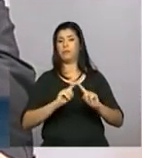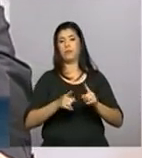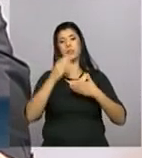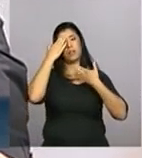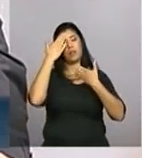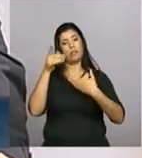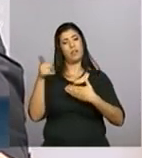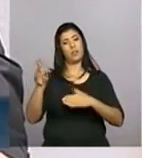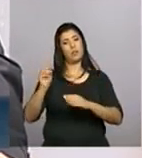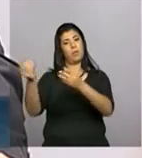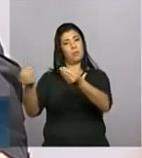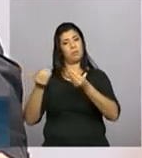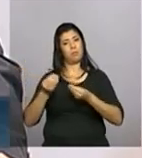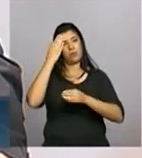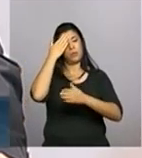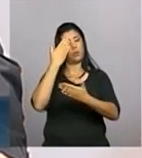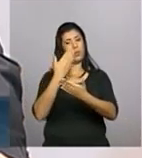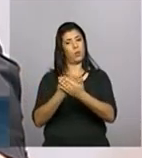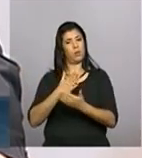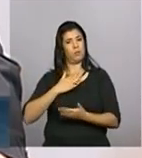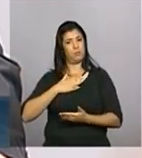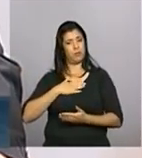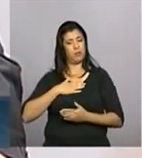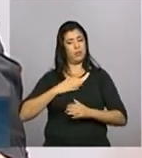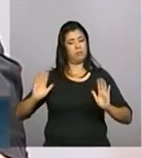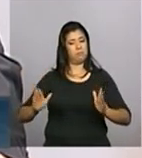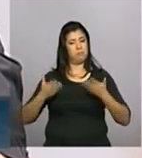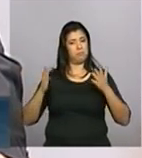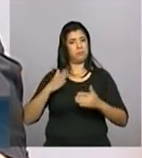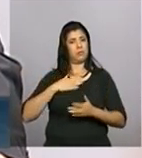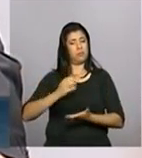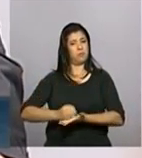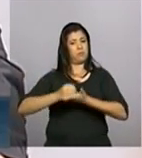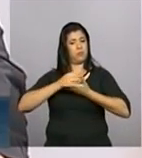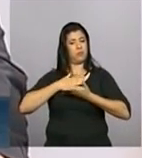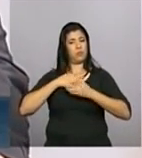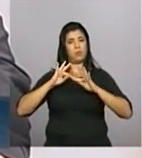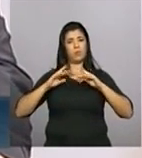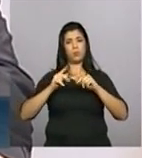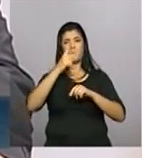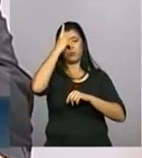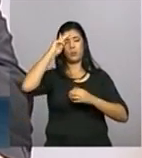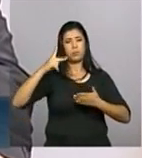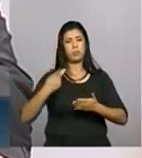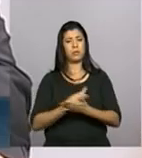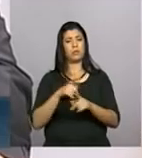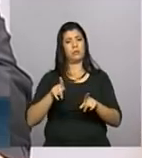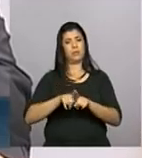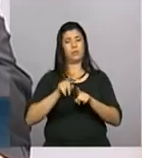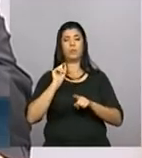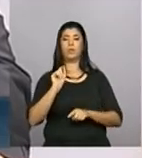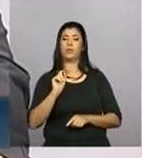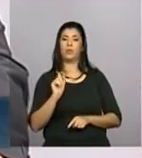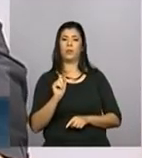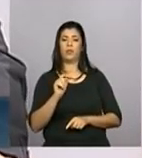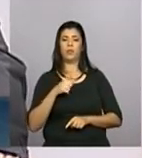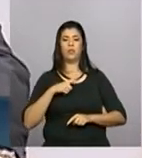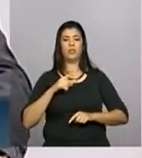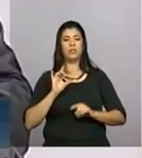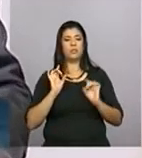aquele gesto de confiança, de incentivo, de apoio de todos os momentos em que,